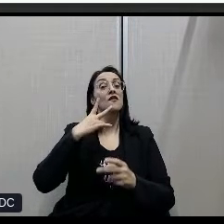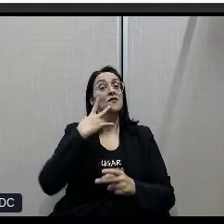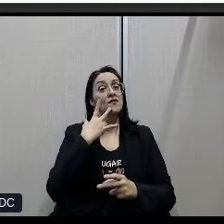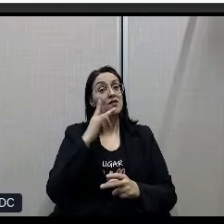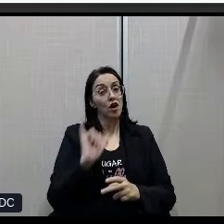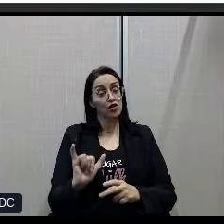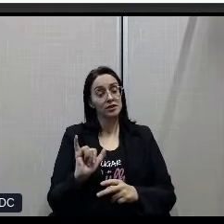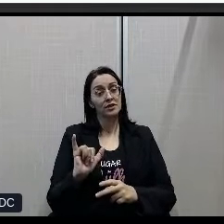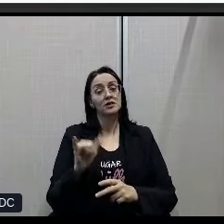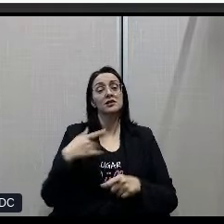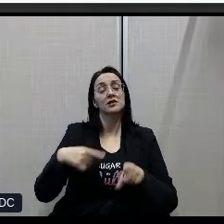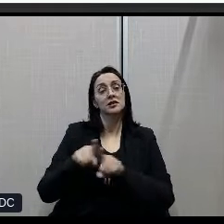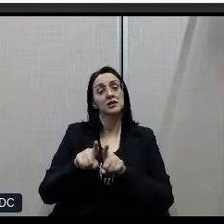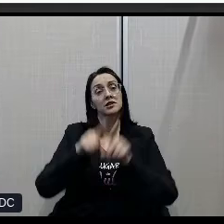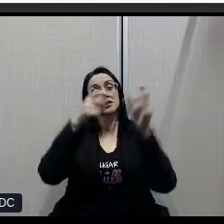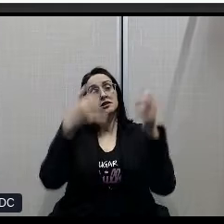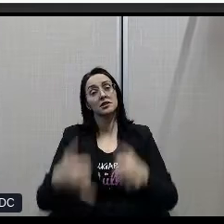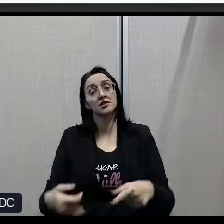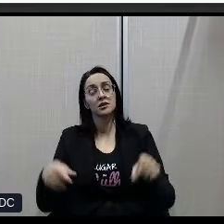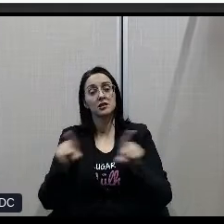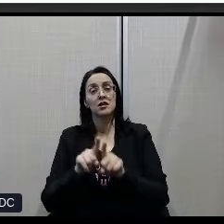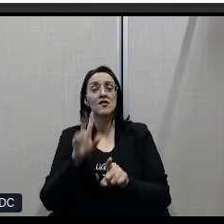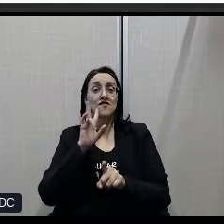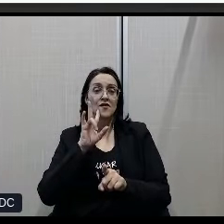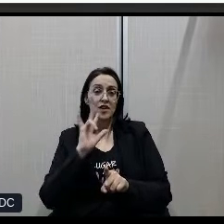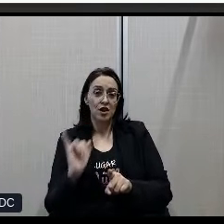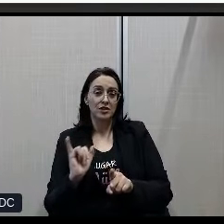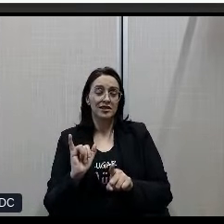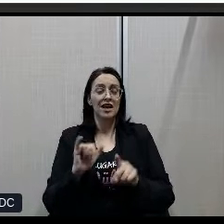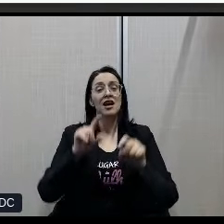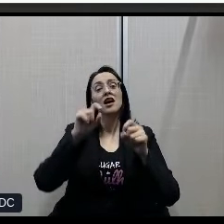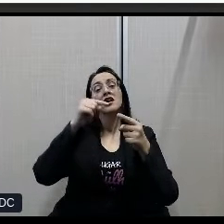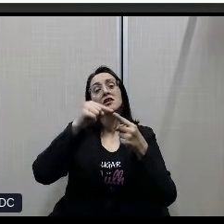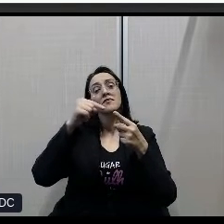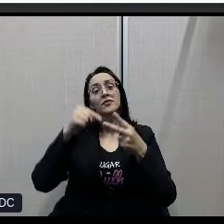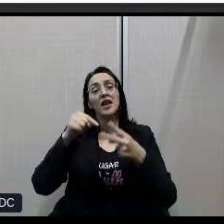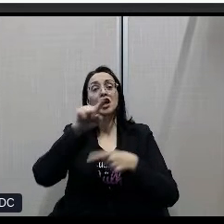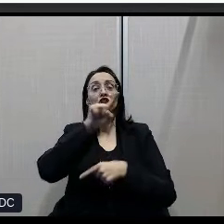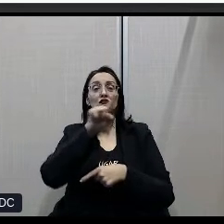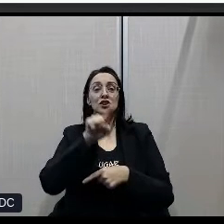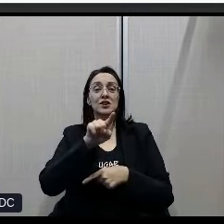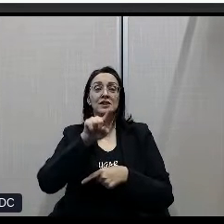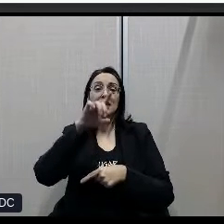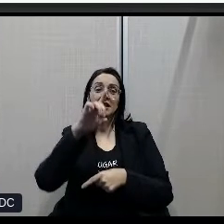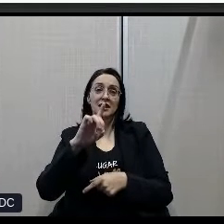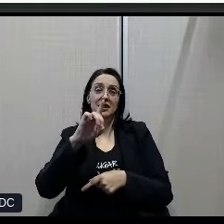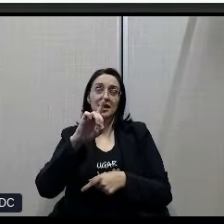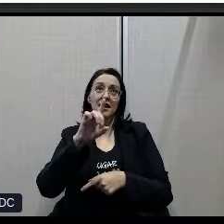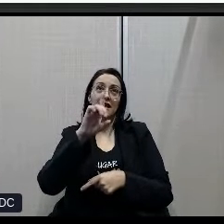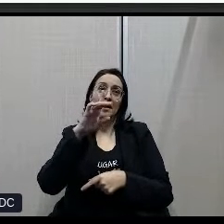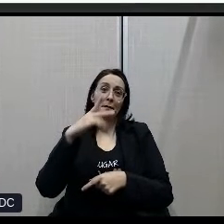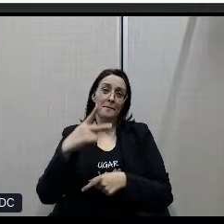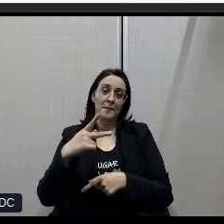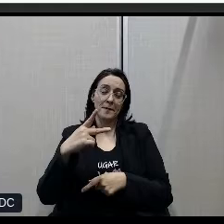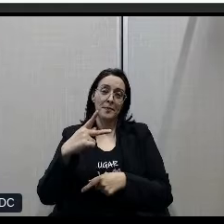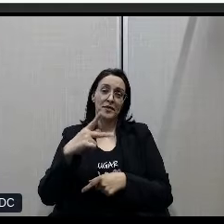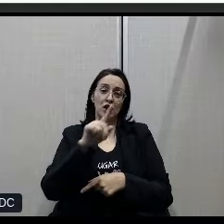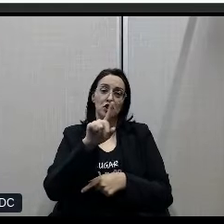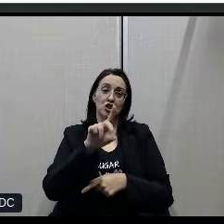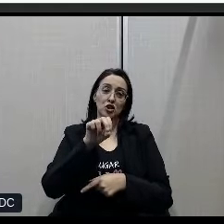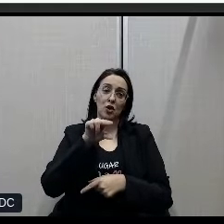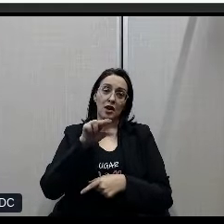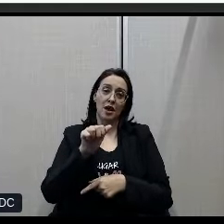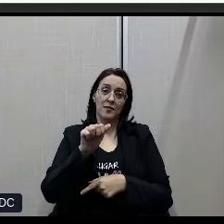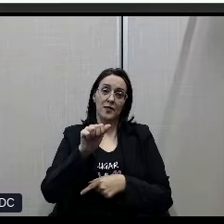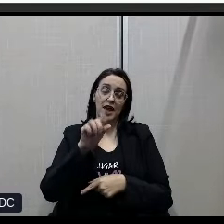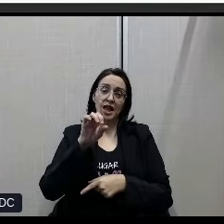Vygotsky falava disso também, no conceito de zonas de desenvolvimento proximal. Eu conseguia aprender coisas de forma autônoma,